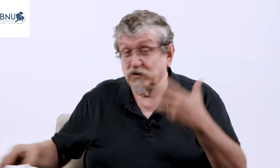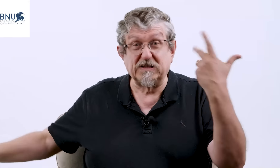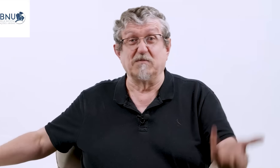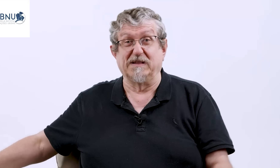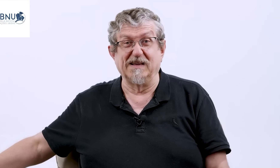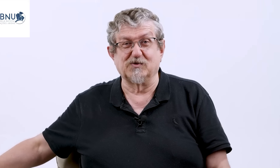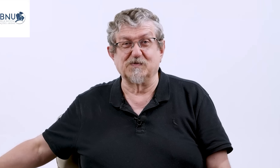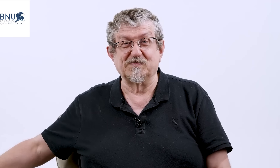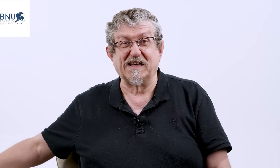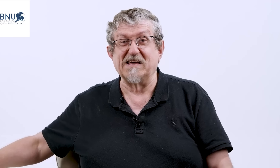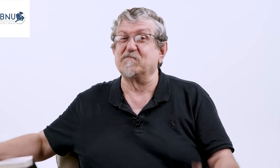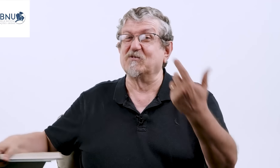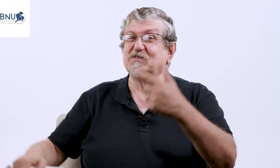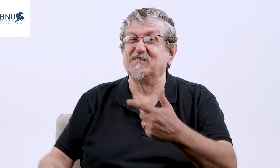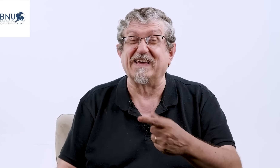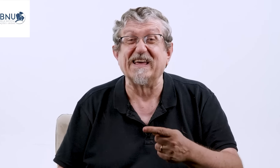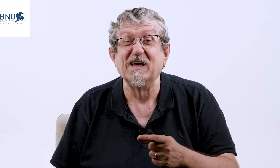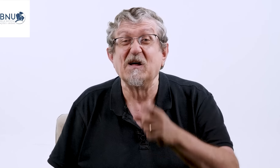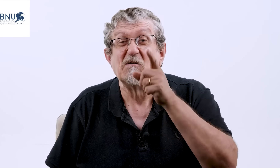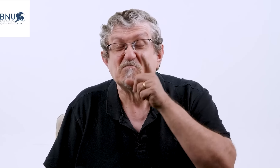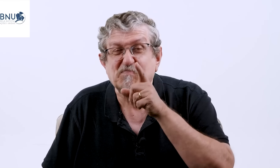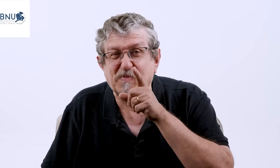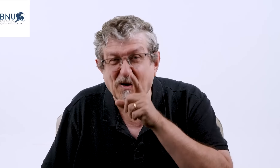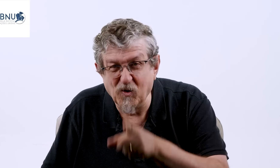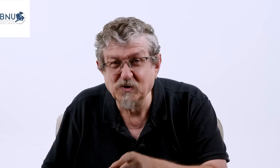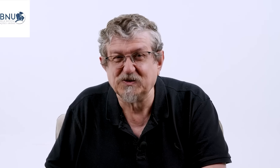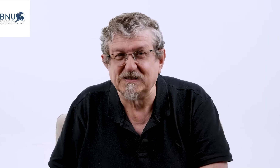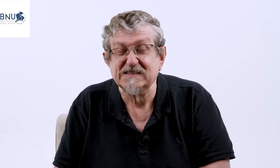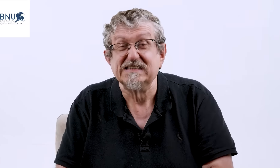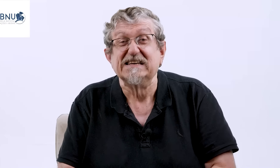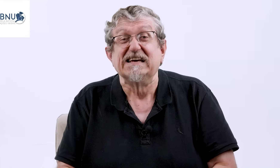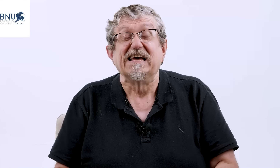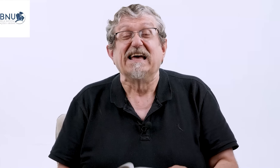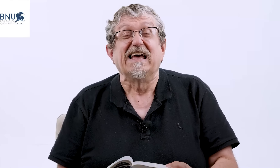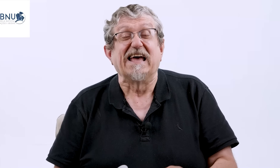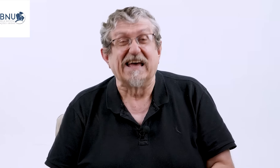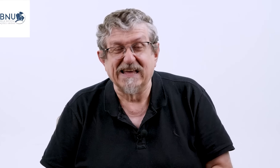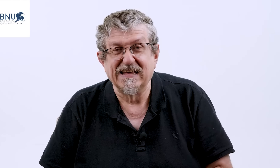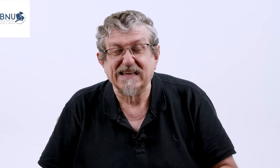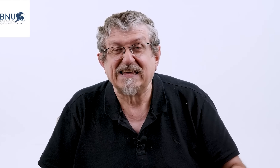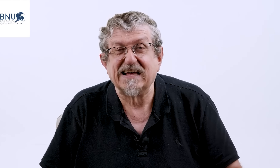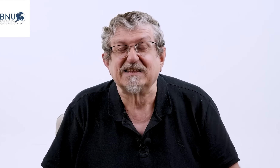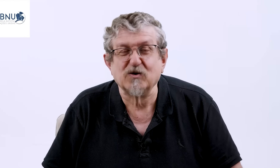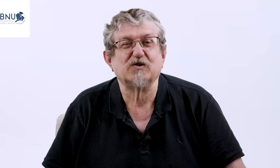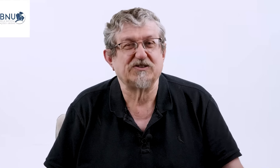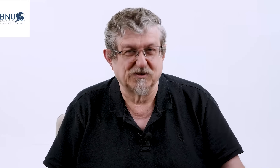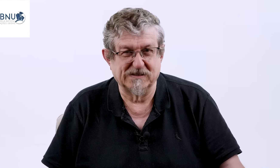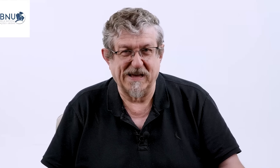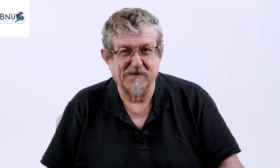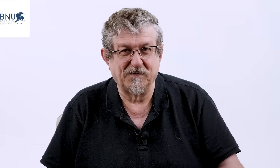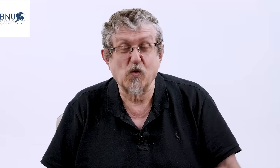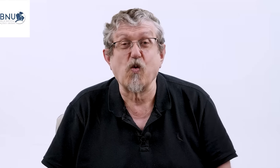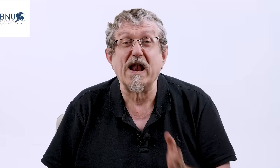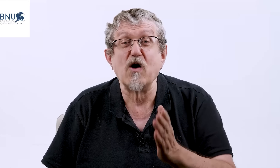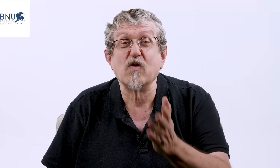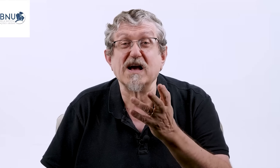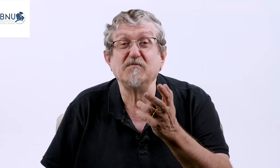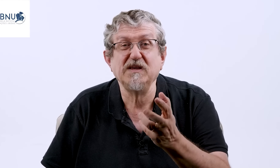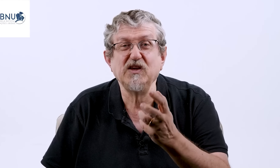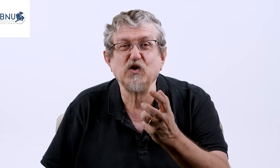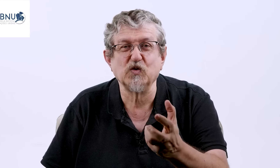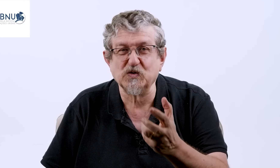11. Quando termina isso, aí a pergunta vem, para onde é que a teologia nos leva? Qual